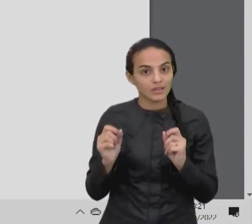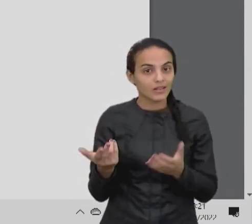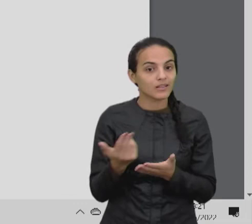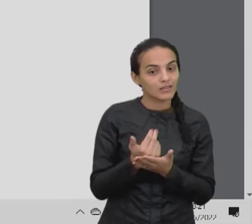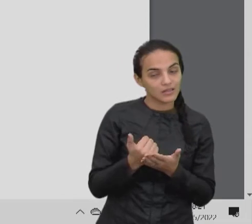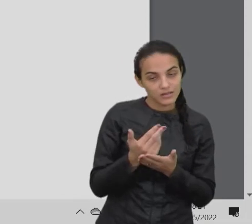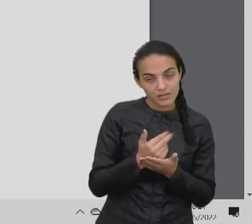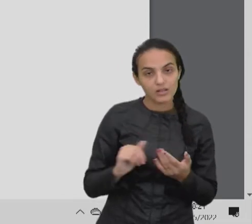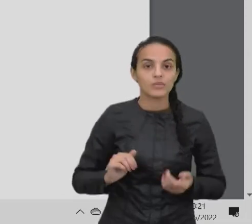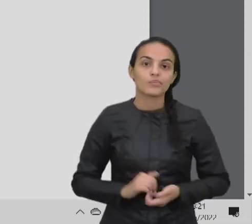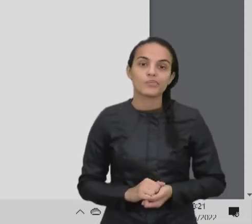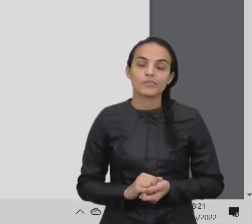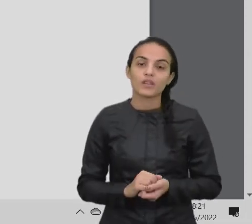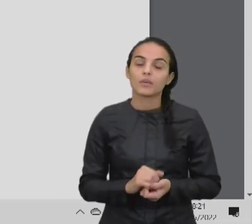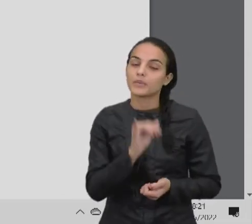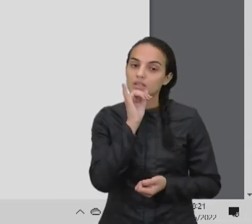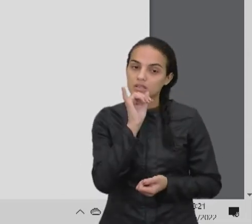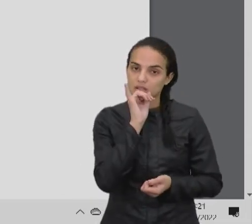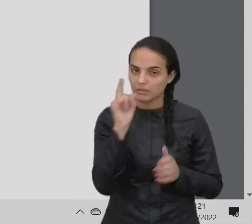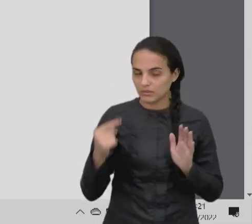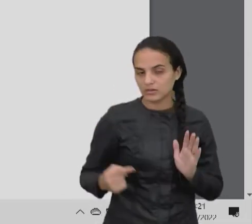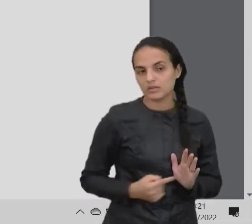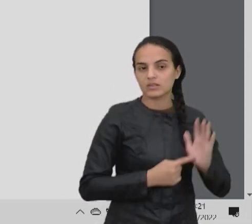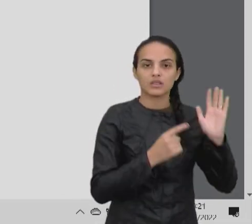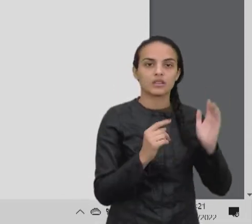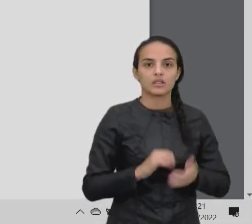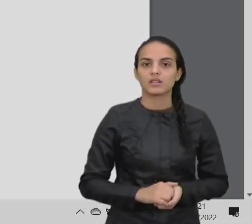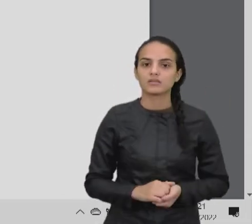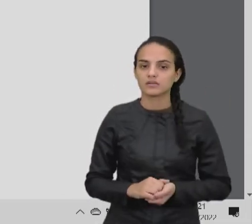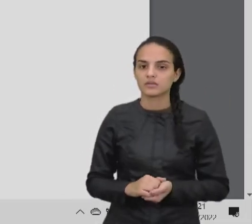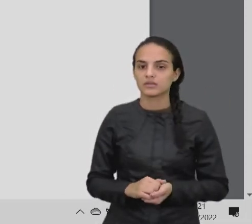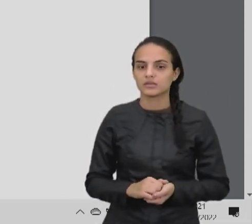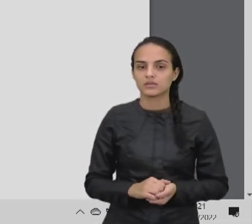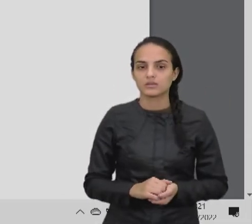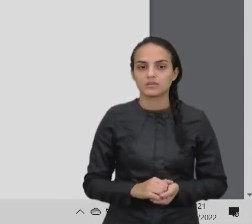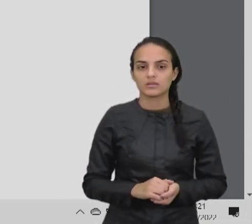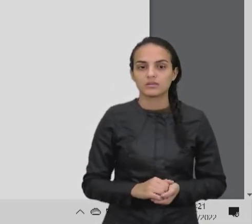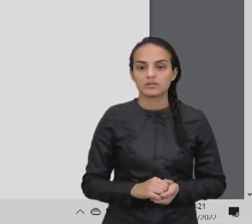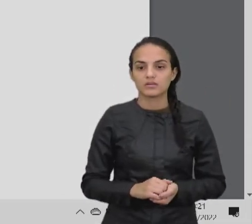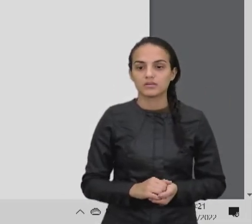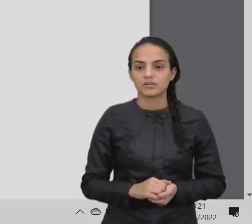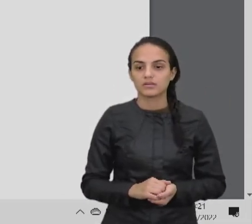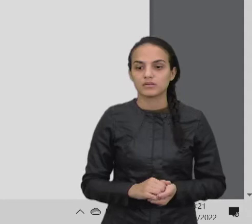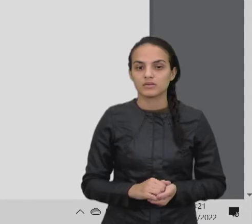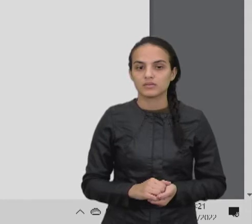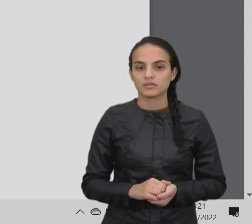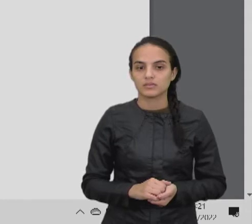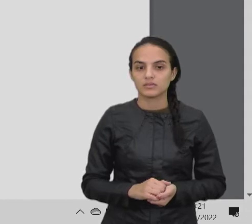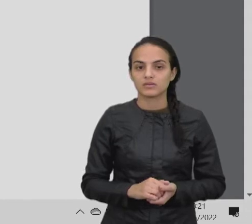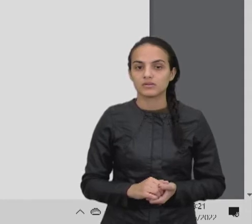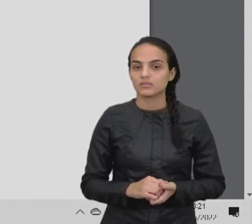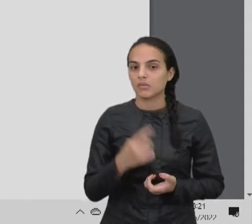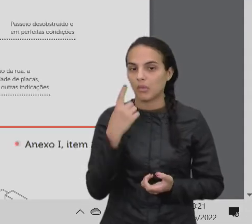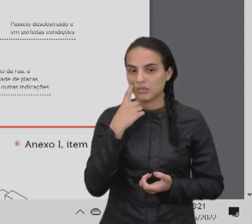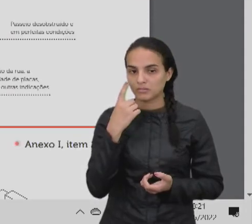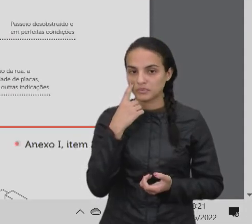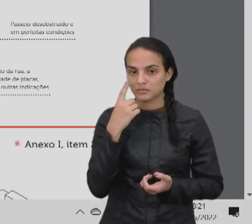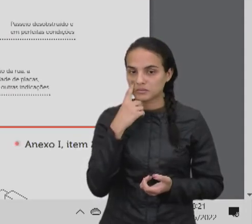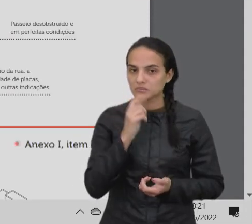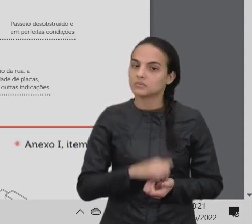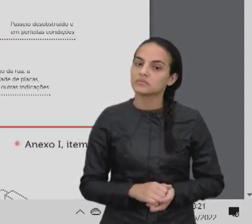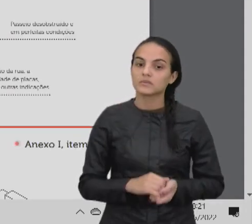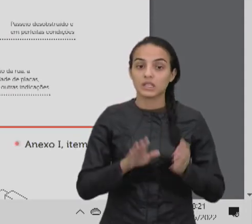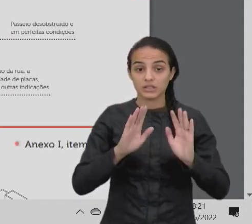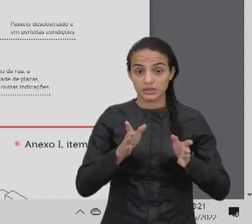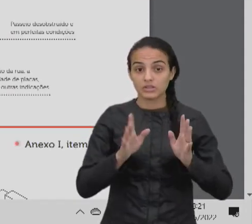tá? Então, se eu clicar aqui na página 82, olha só. Ele